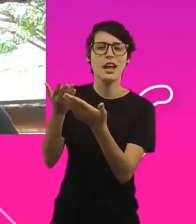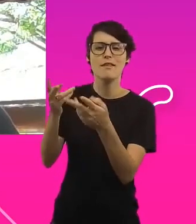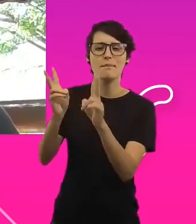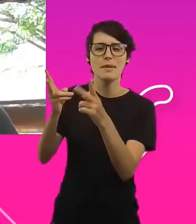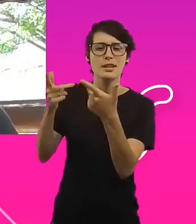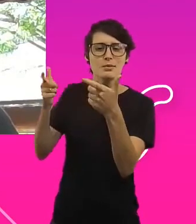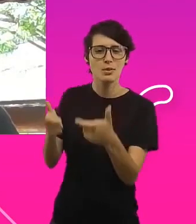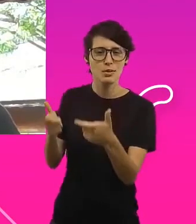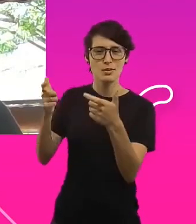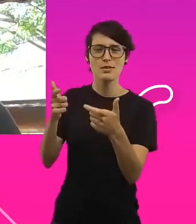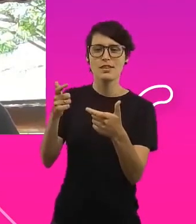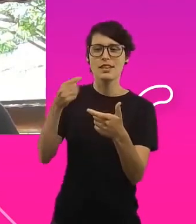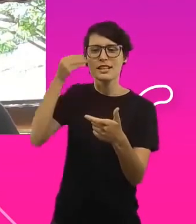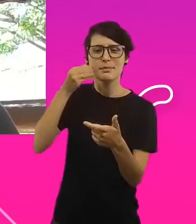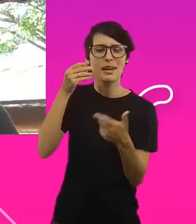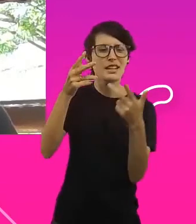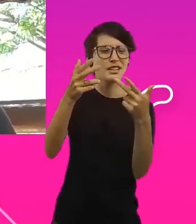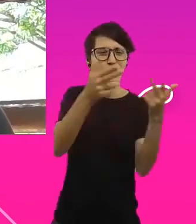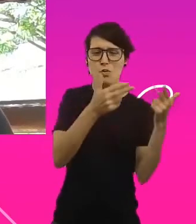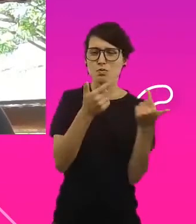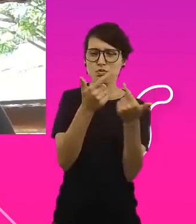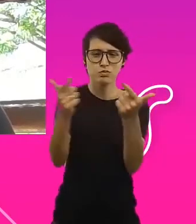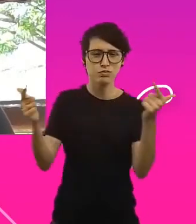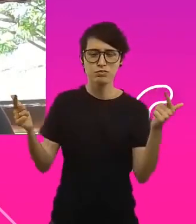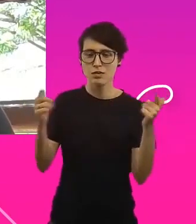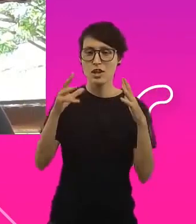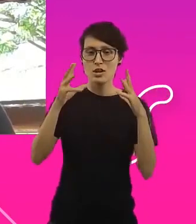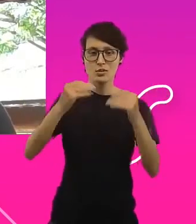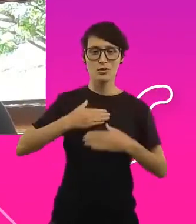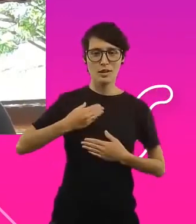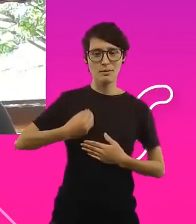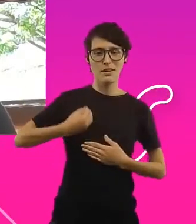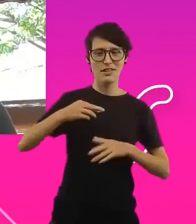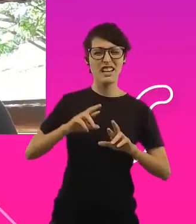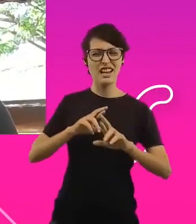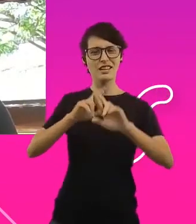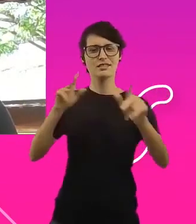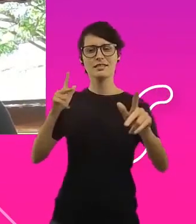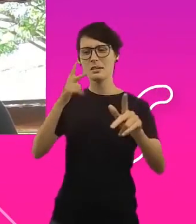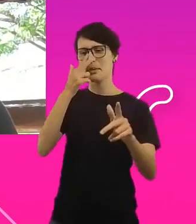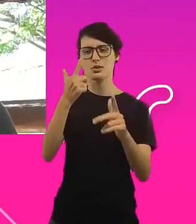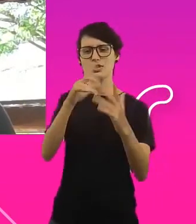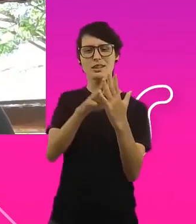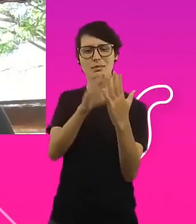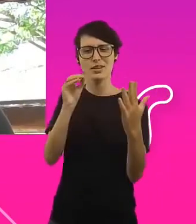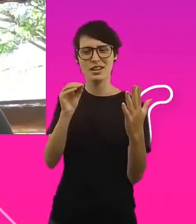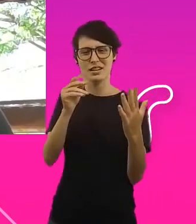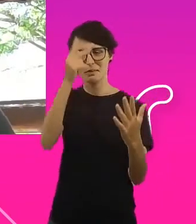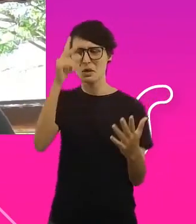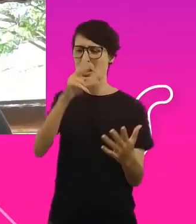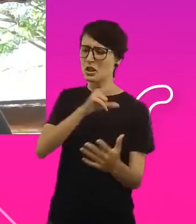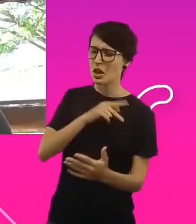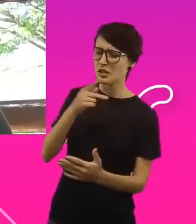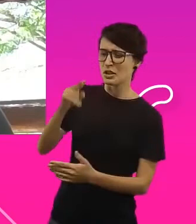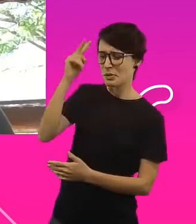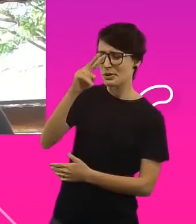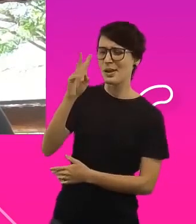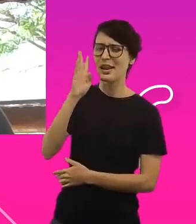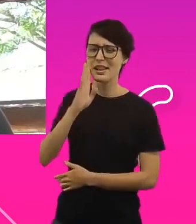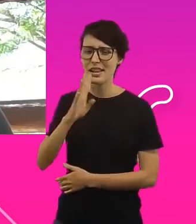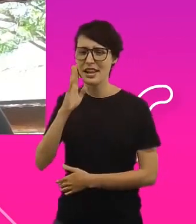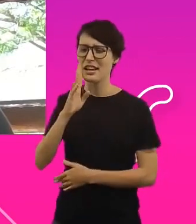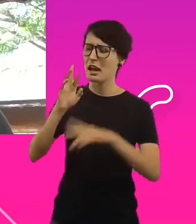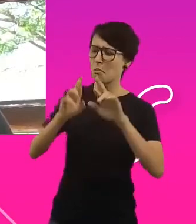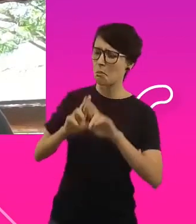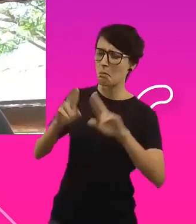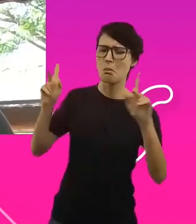mesmas experiências, tudo da minha vida era diferente daquilo. E todo mundo falou, nossa, a sua história é muito legal, é muito diferente. Eu pensei